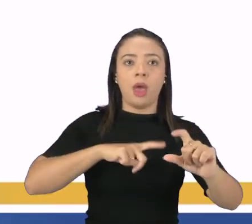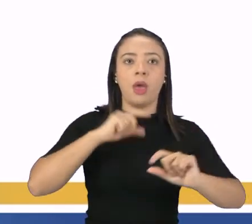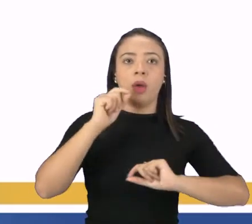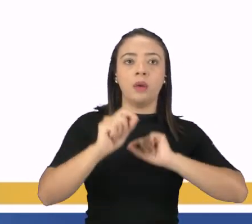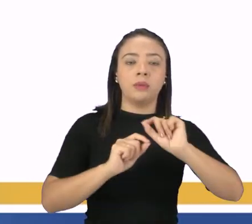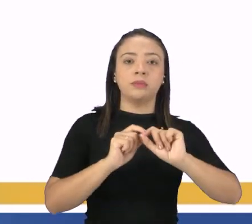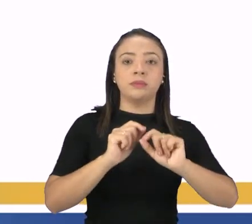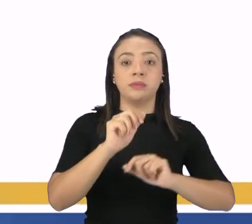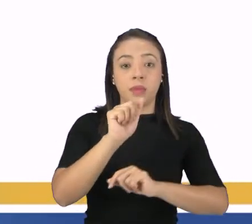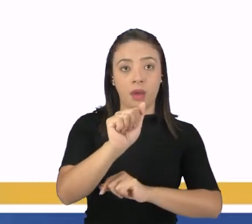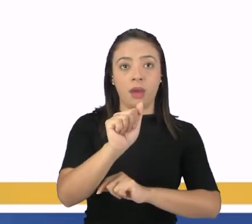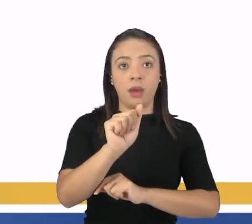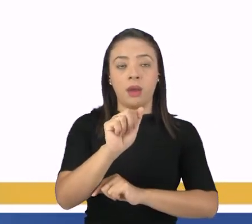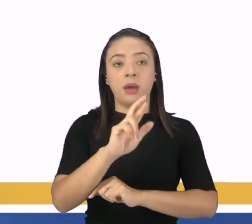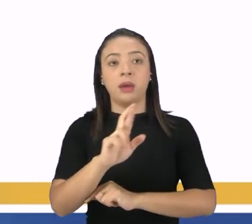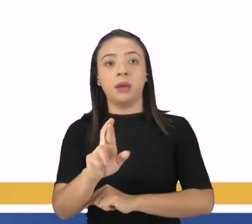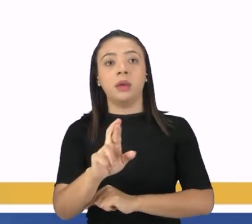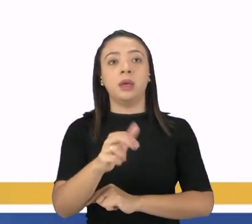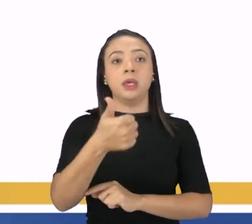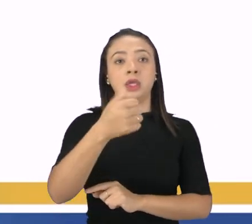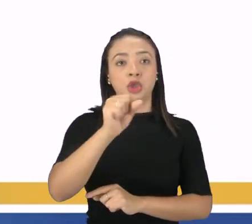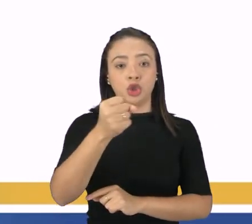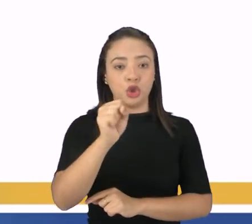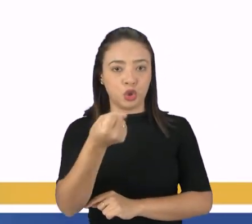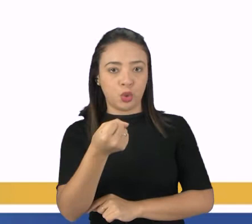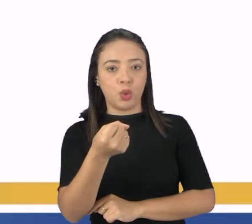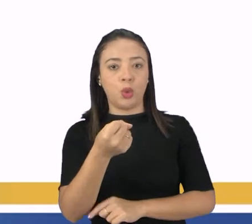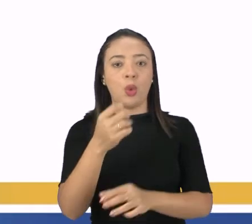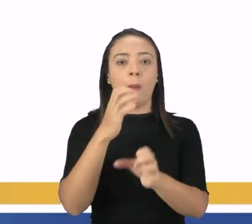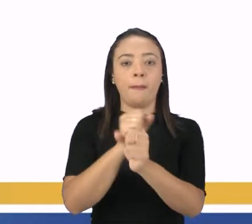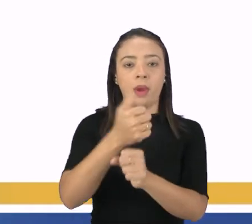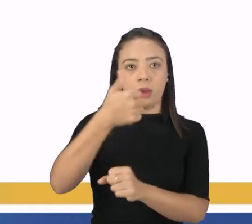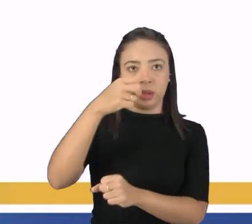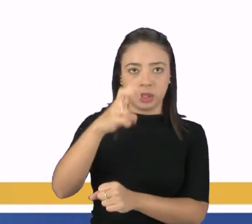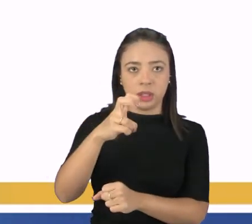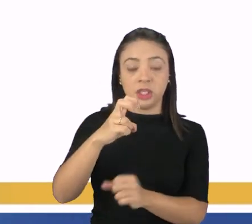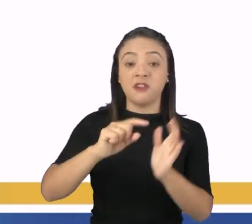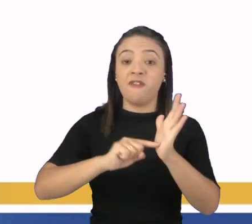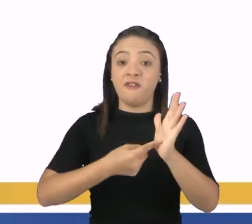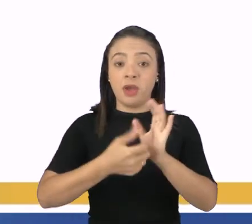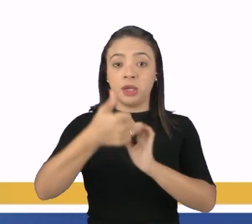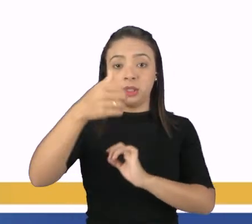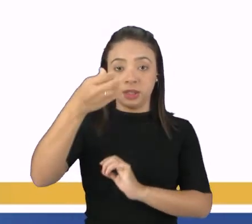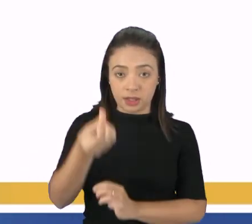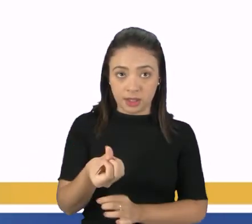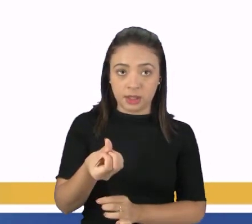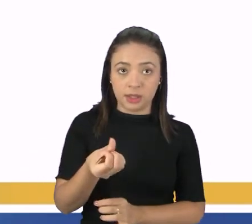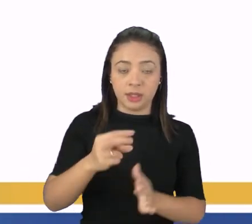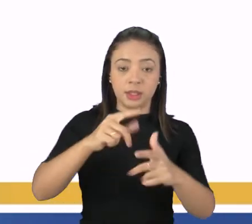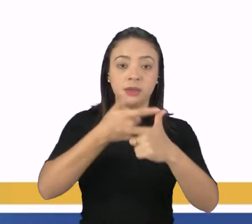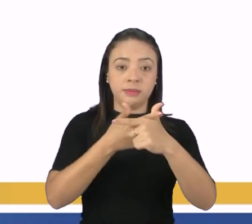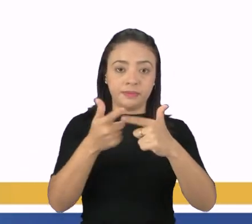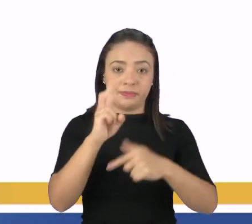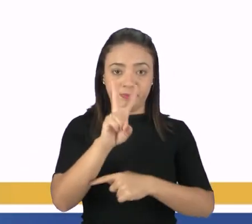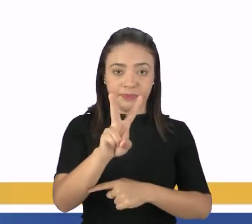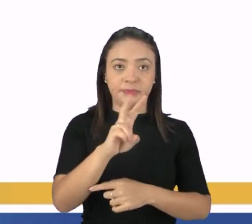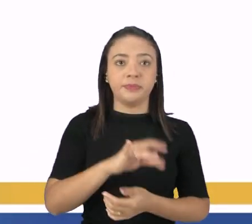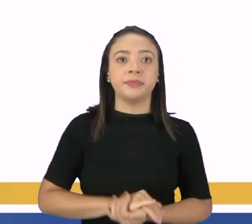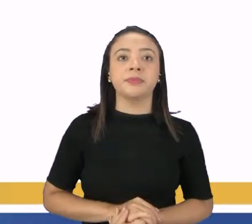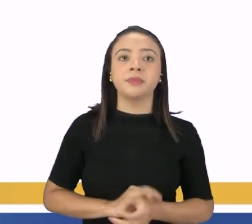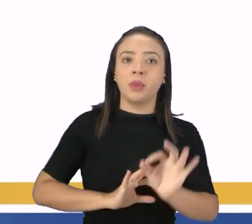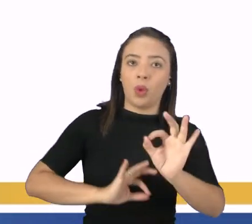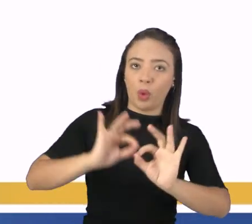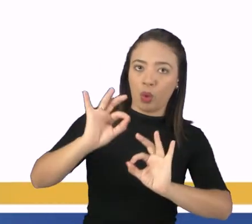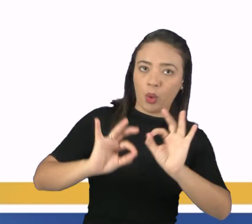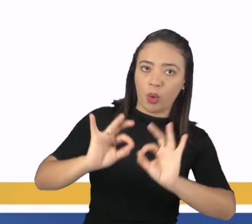temos base maior, que é 18, mais base menor, que é 15, vezes a altura 16, dividido para 2. Operando o